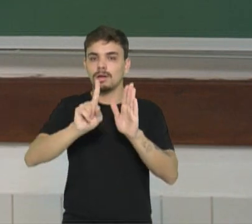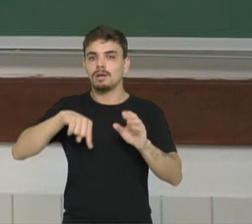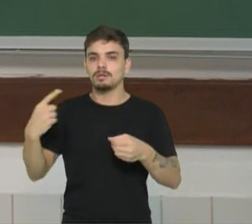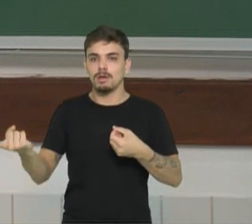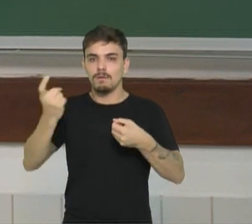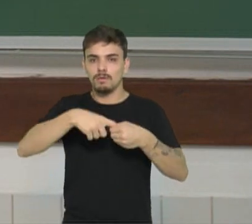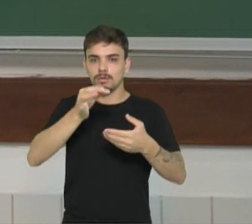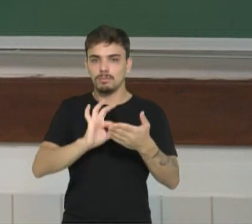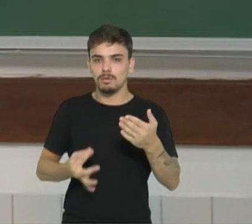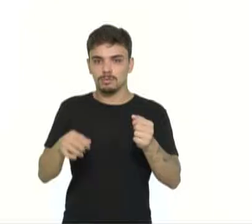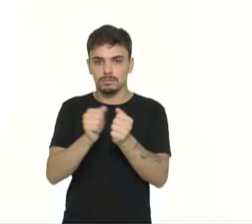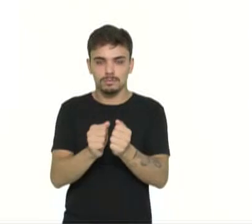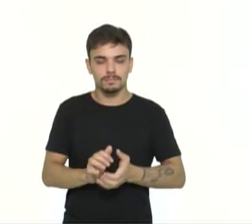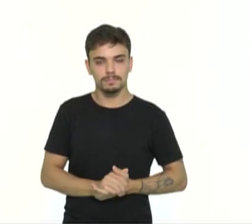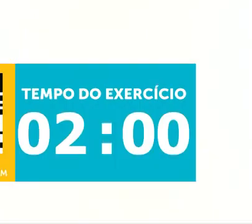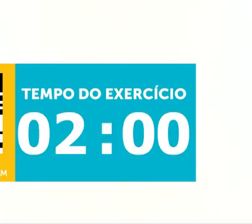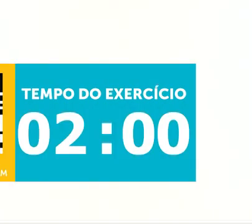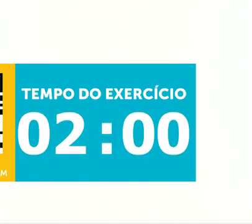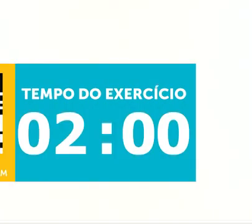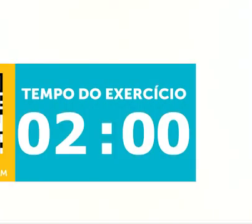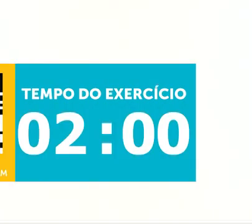voltamos para a correção.